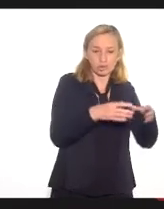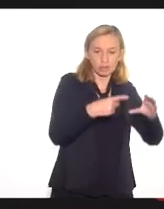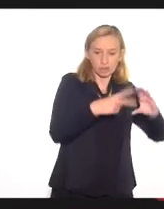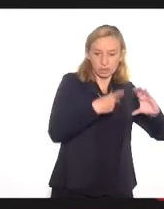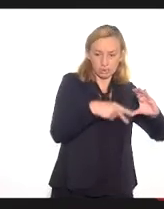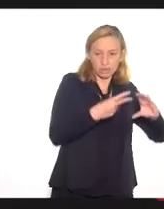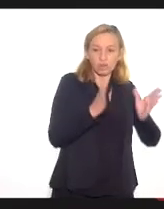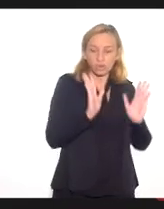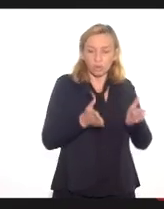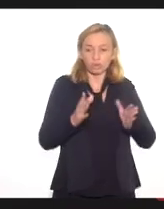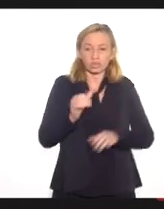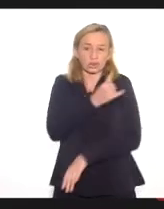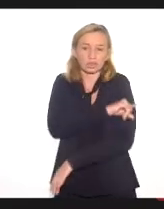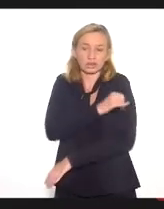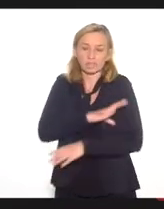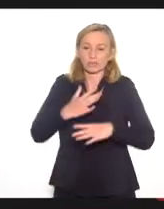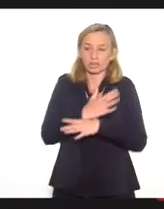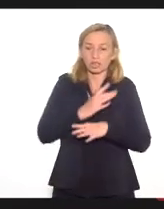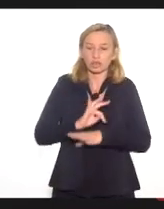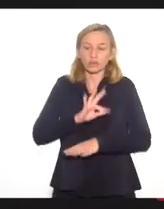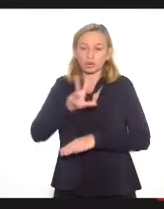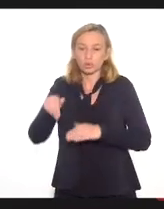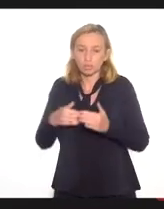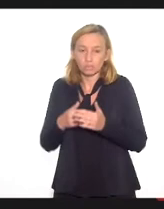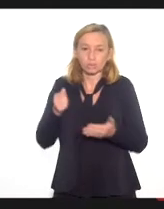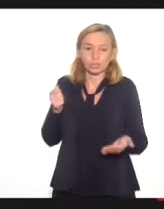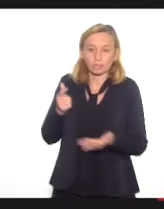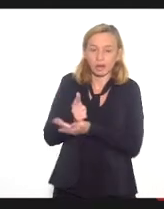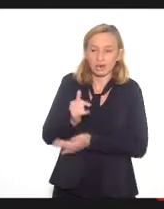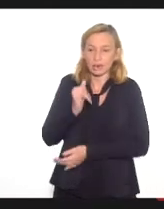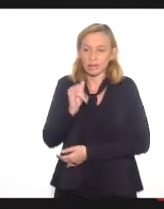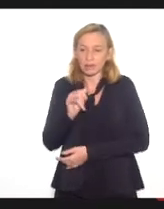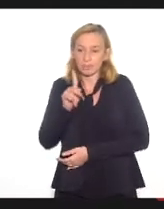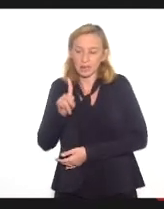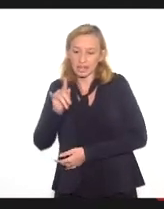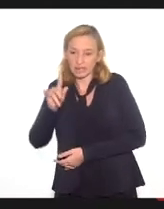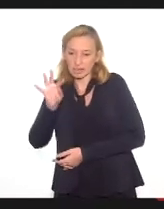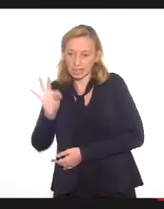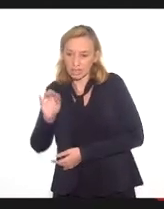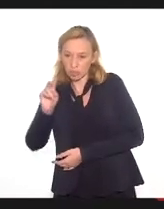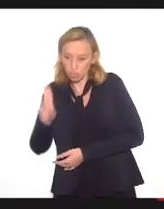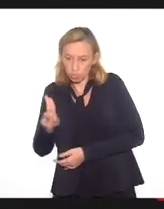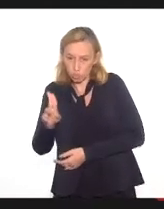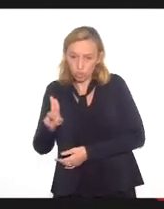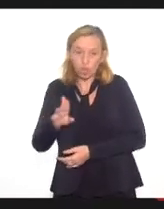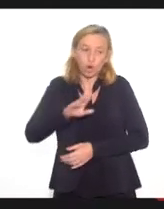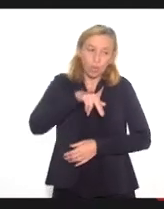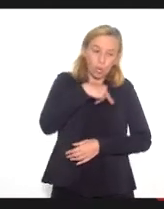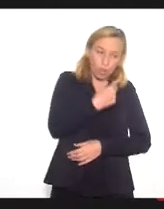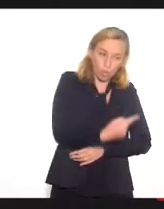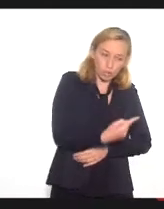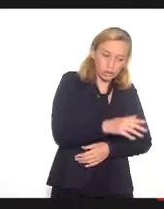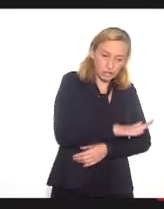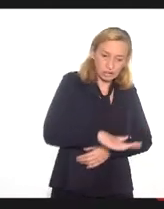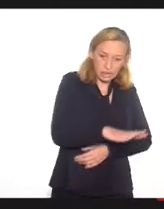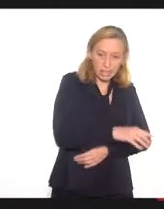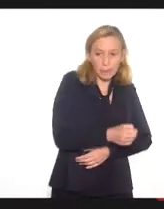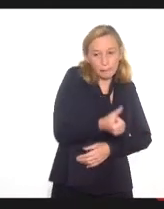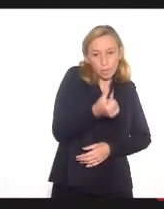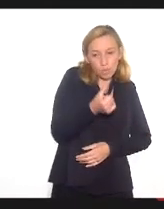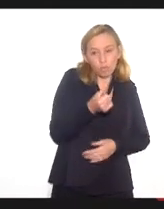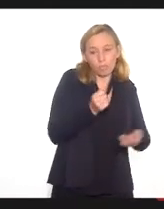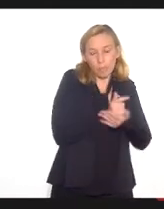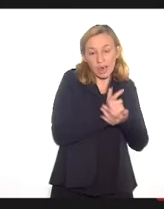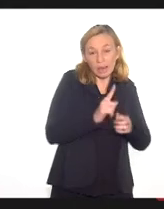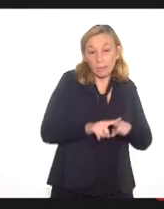hoje na cidade do Rio de Janeiro todos pagam IPTU até algumas áreas até pagam até pouquíssimo estão isentas mas isso